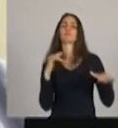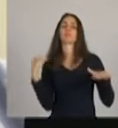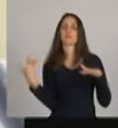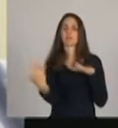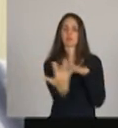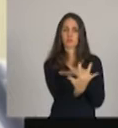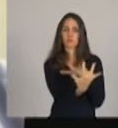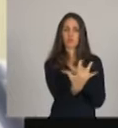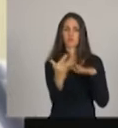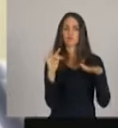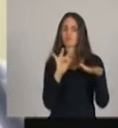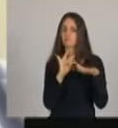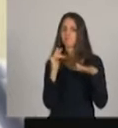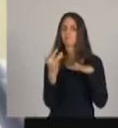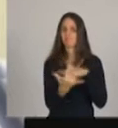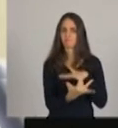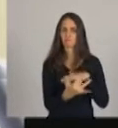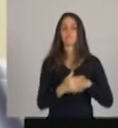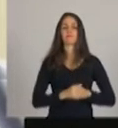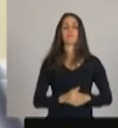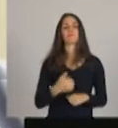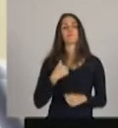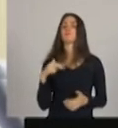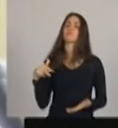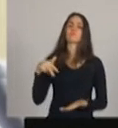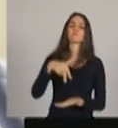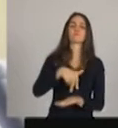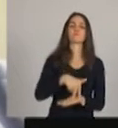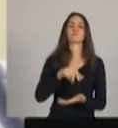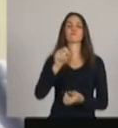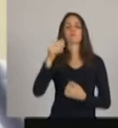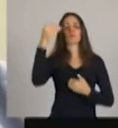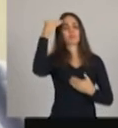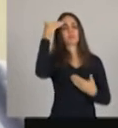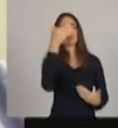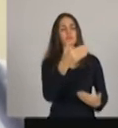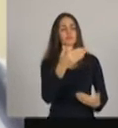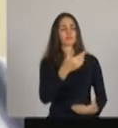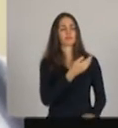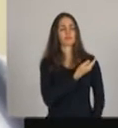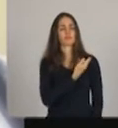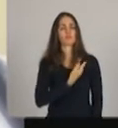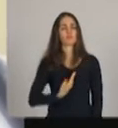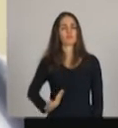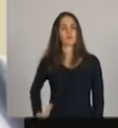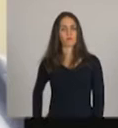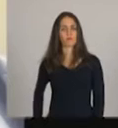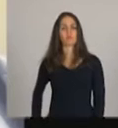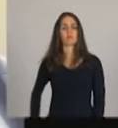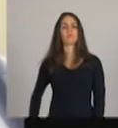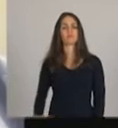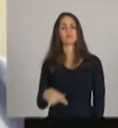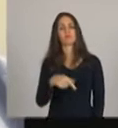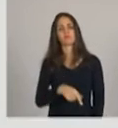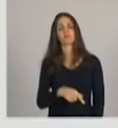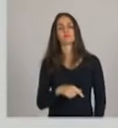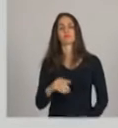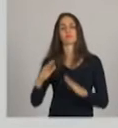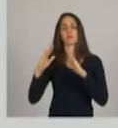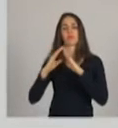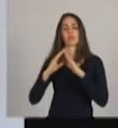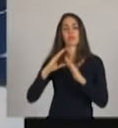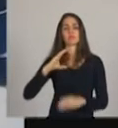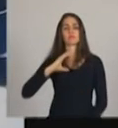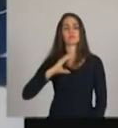Hoje eu venho agradecer ao governo do estado, à Casa Civil, ao nosso